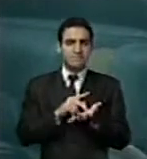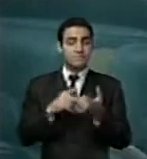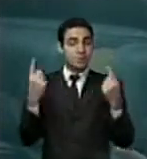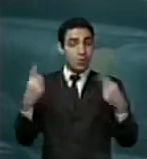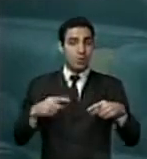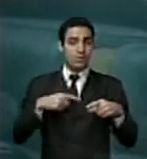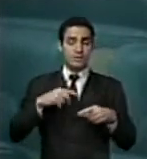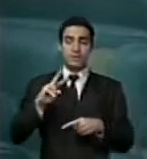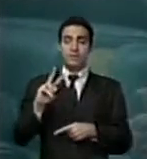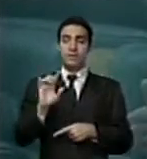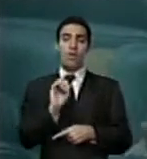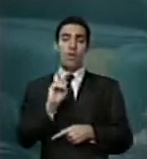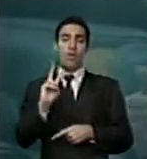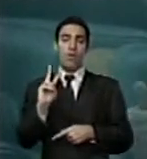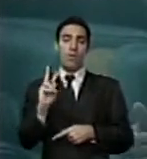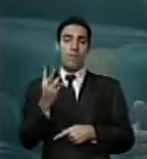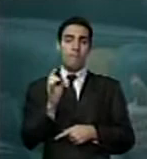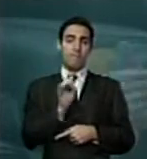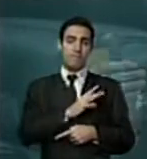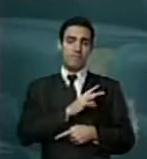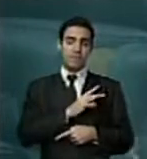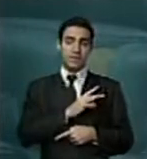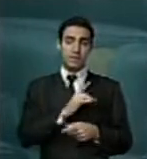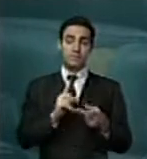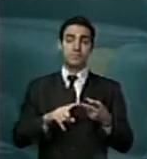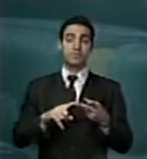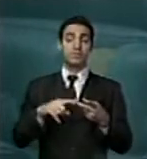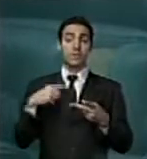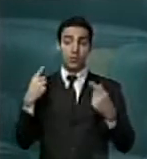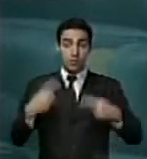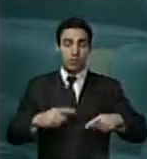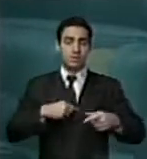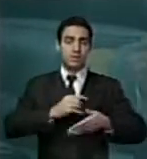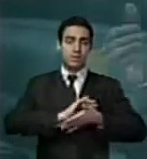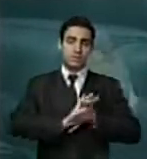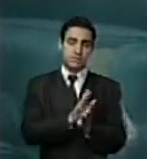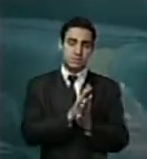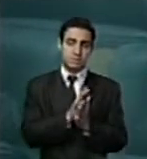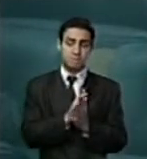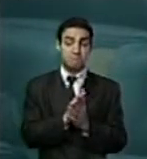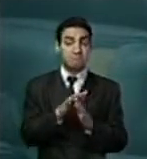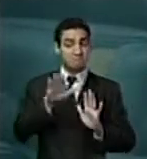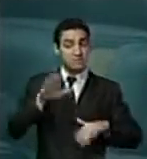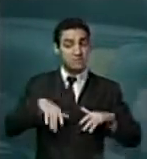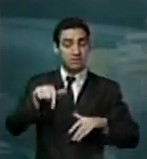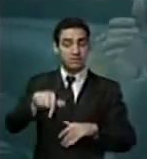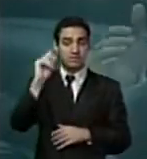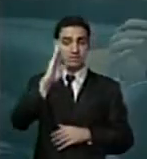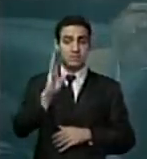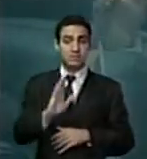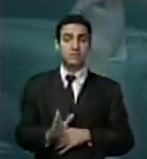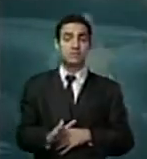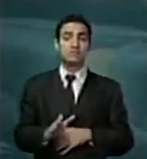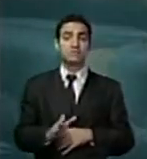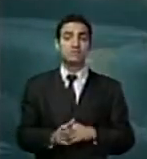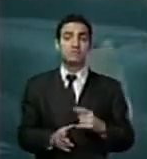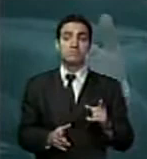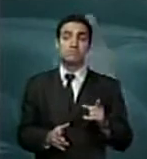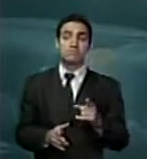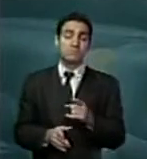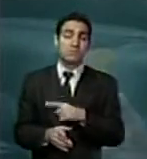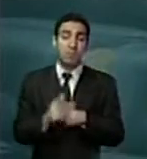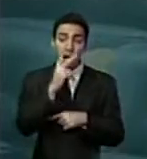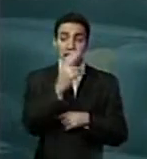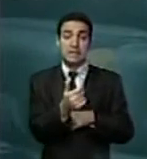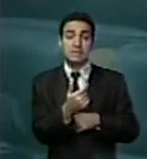homofobia, nós somos contra o preconceito. Talvez nesse país, poucos segmentos,